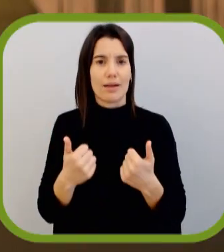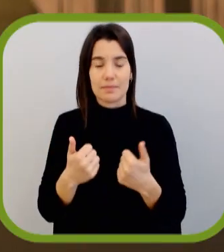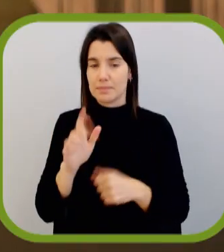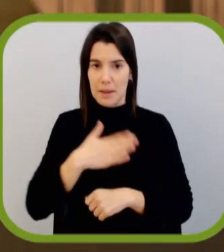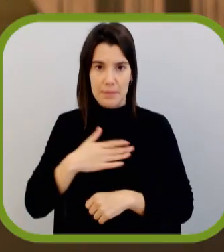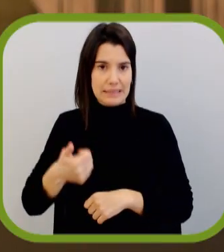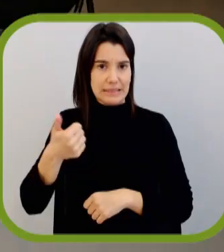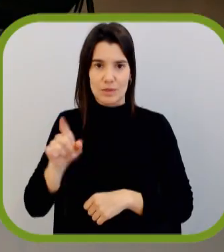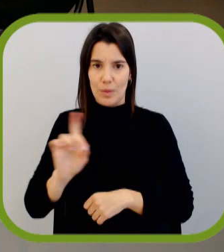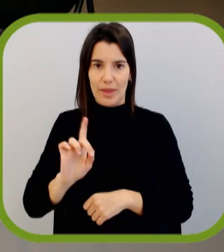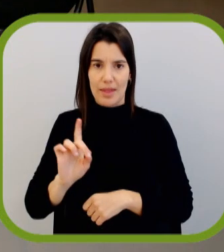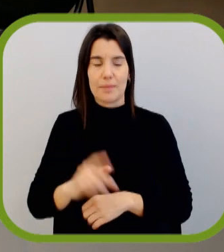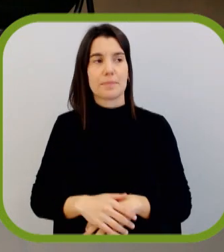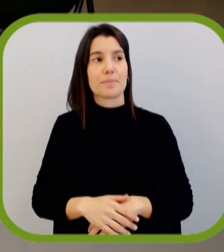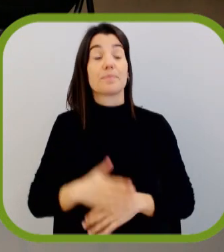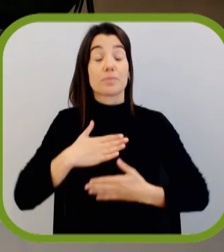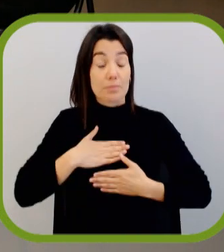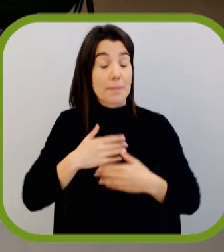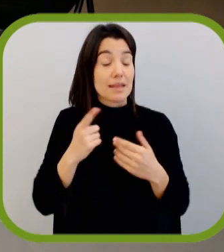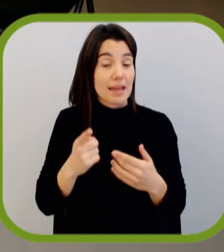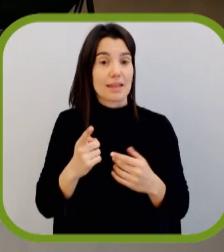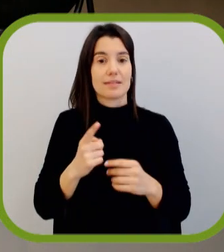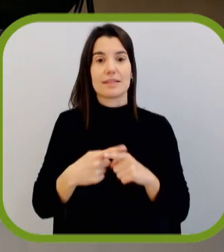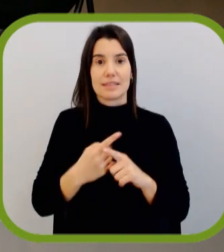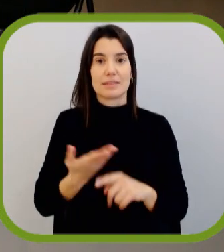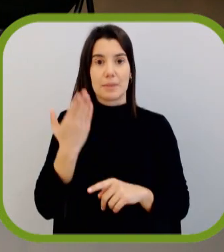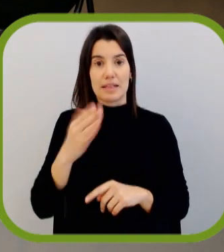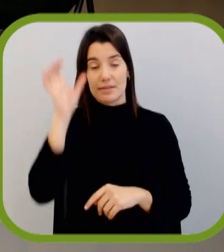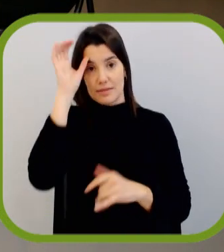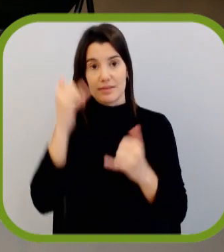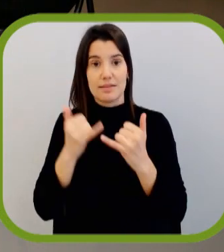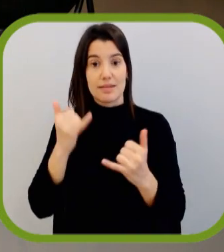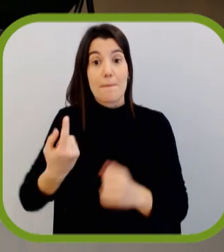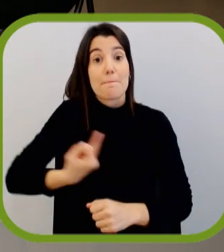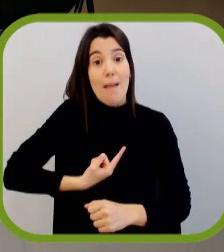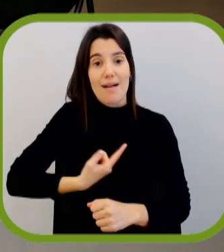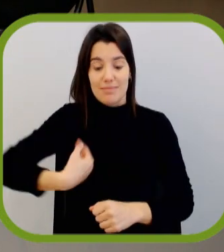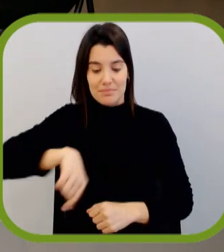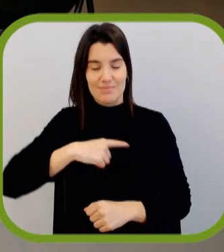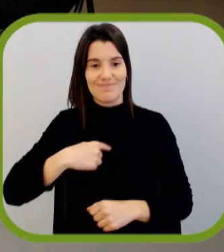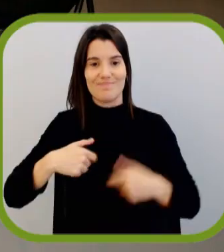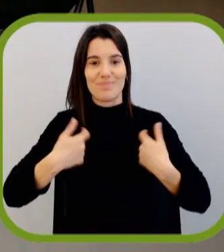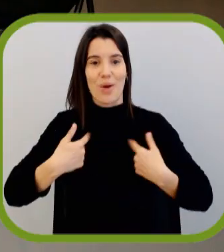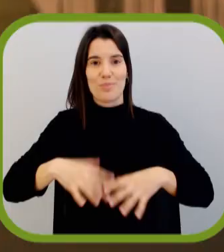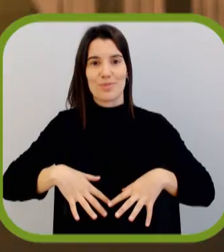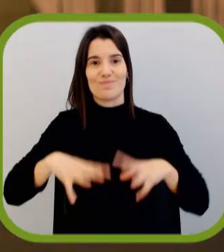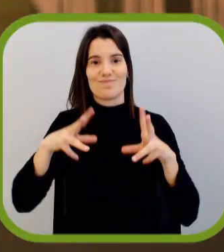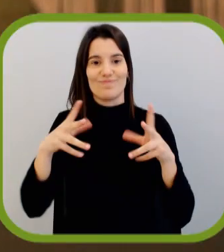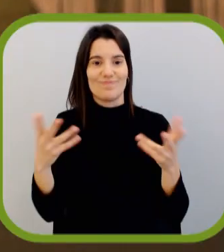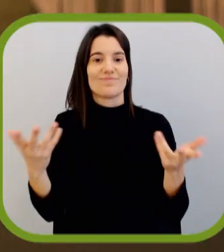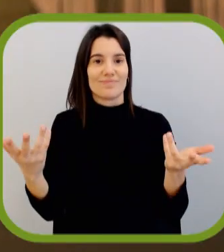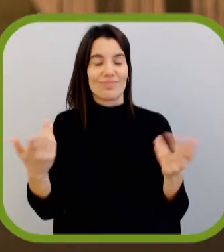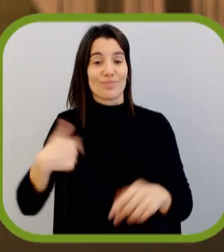é o mais interessante. O mais interessante é que a inteligência artificial vai nos obrigar a evoluir.